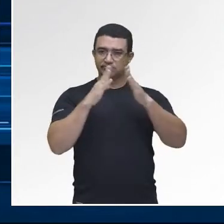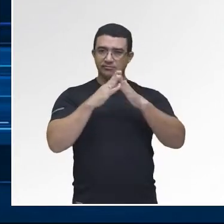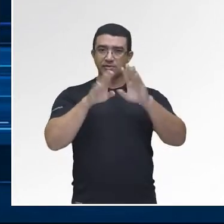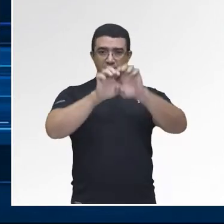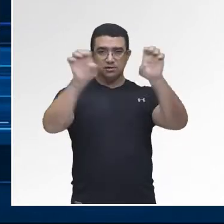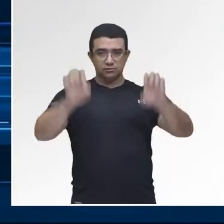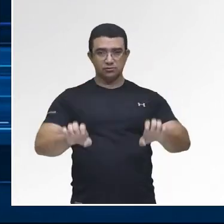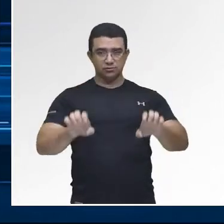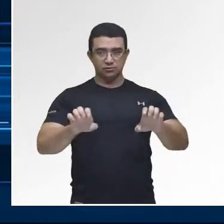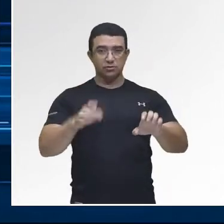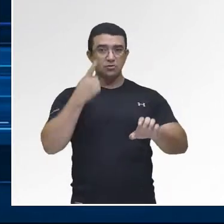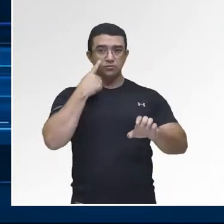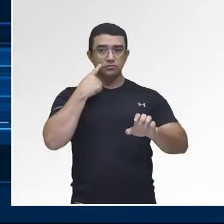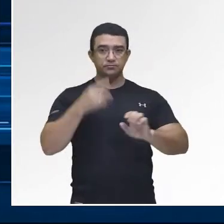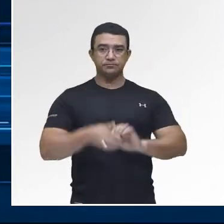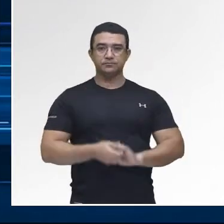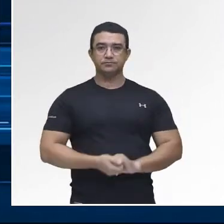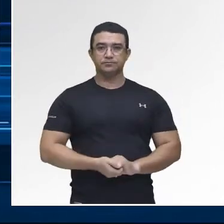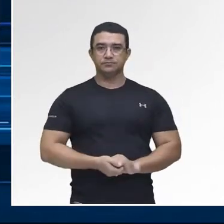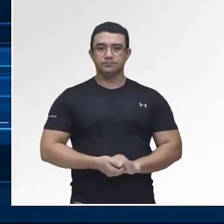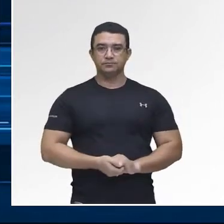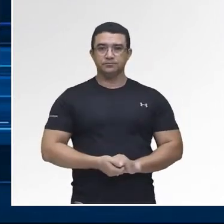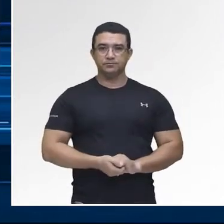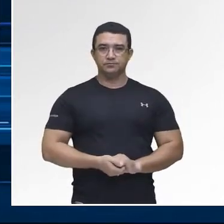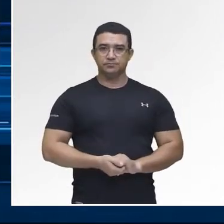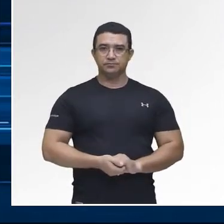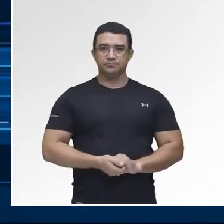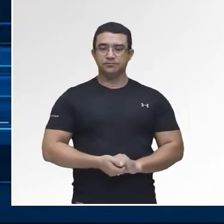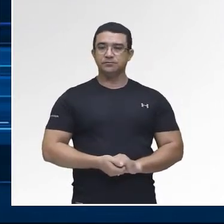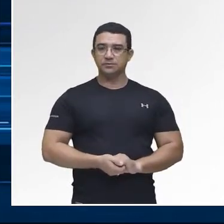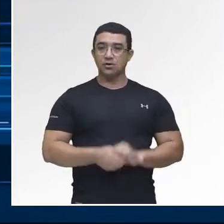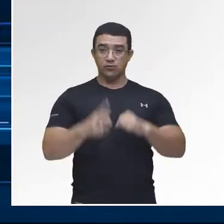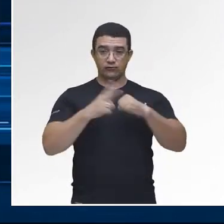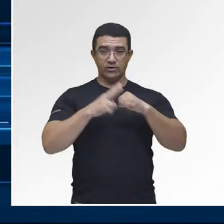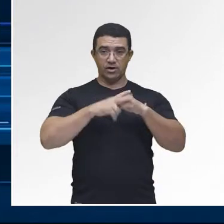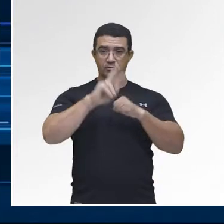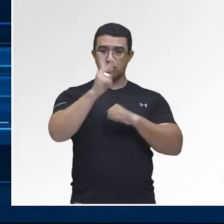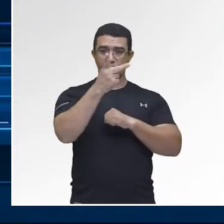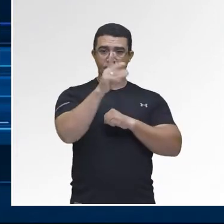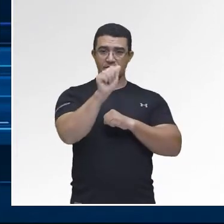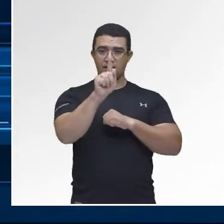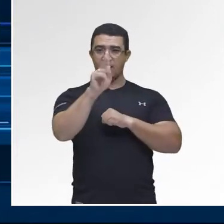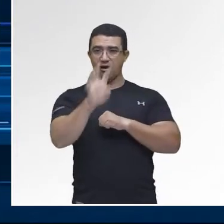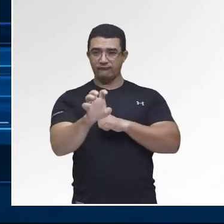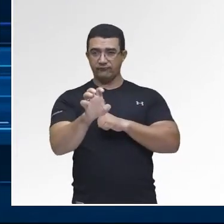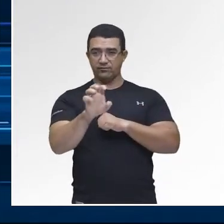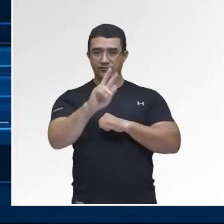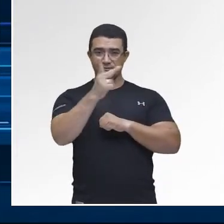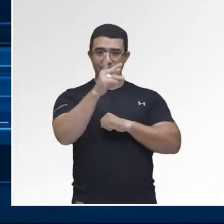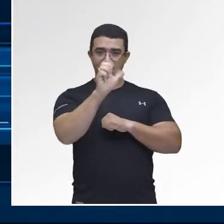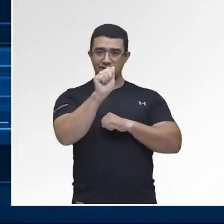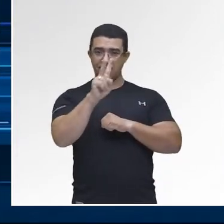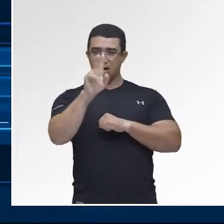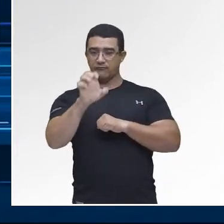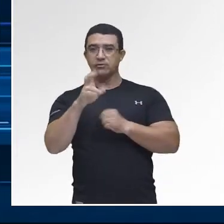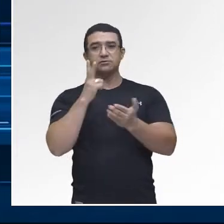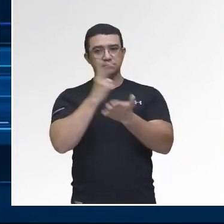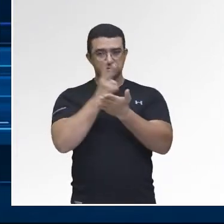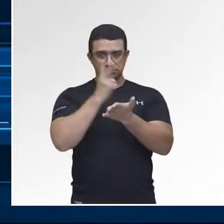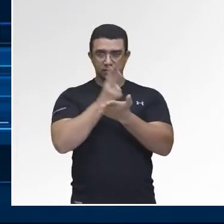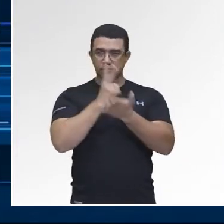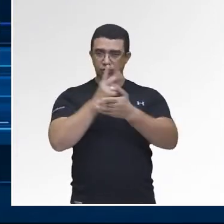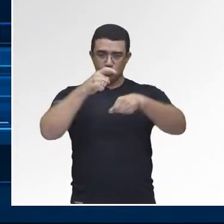que é bom a gente ir prestando atenção. O verbo have vai estar sempre presente, então, no Simple